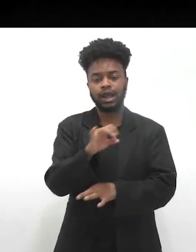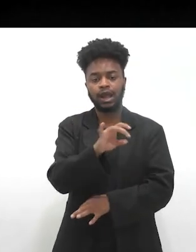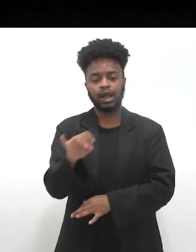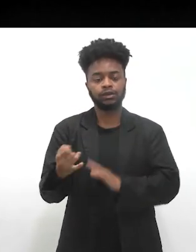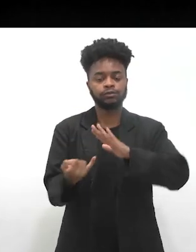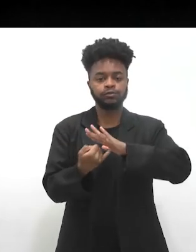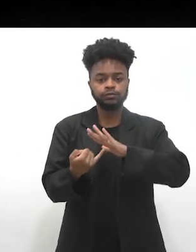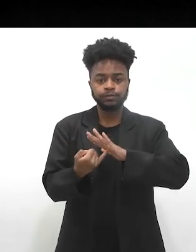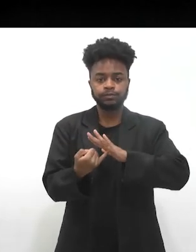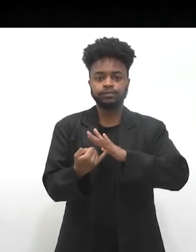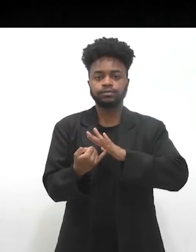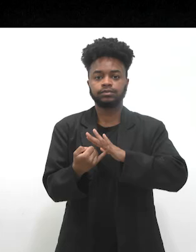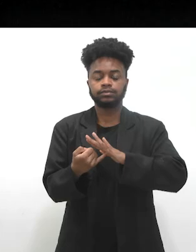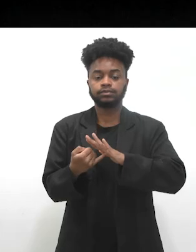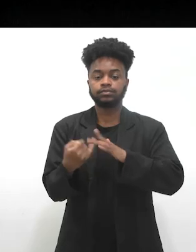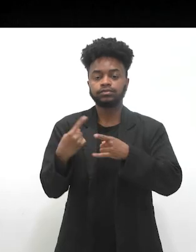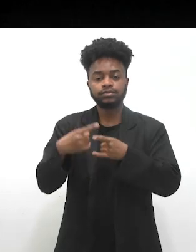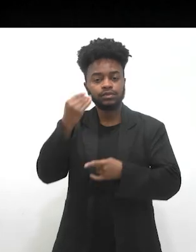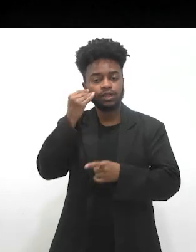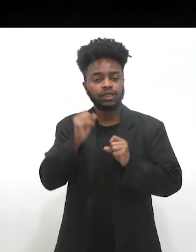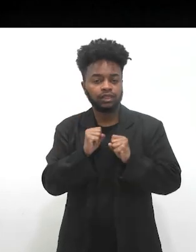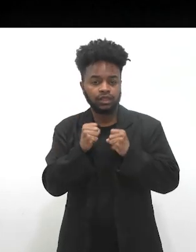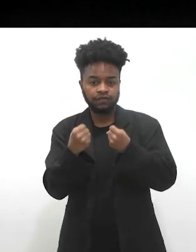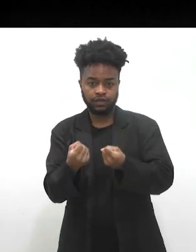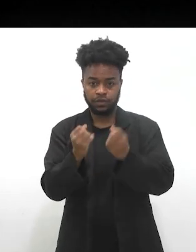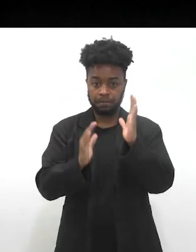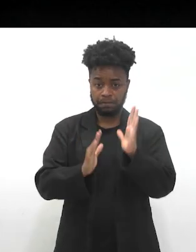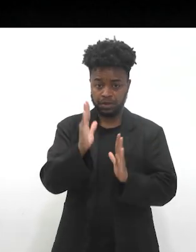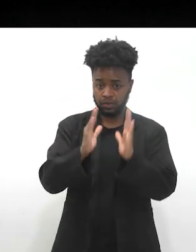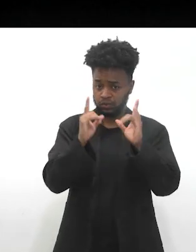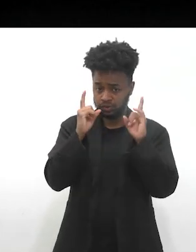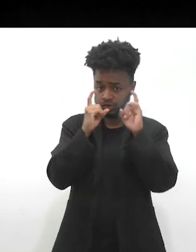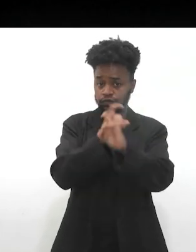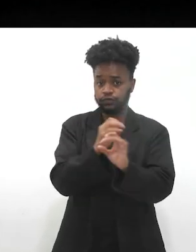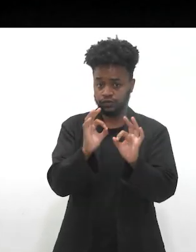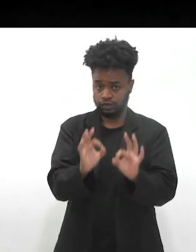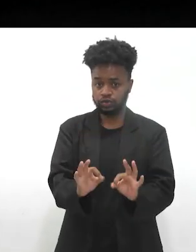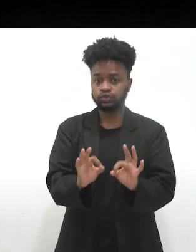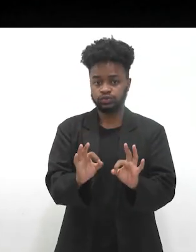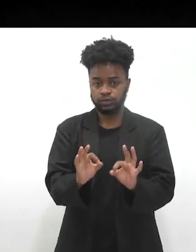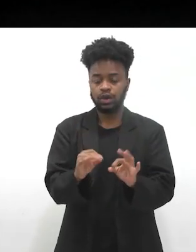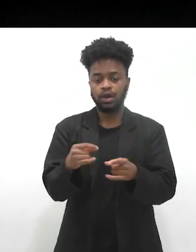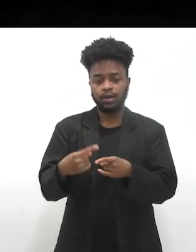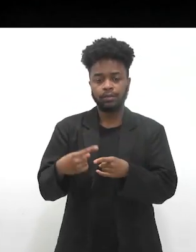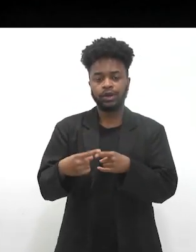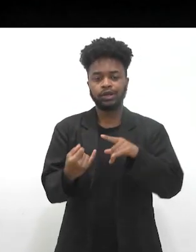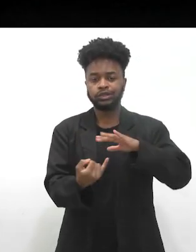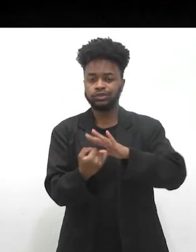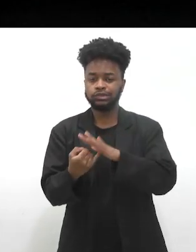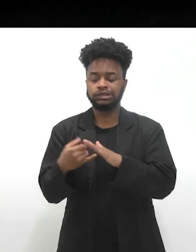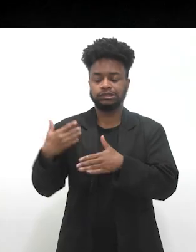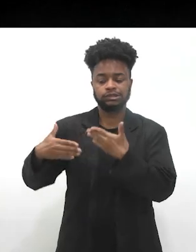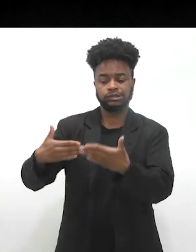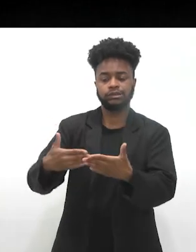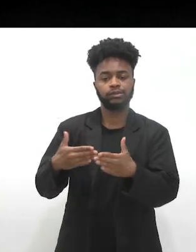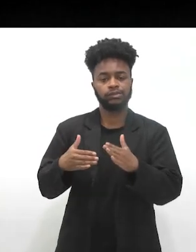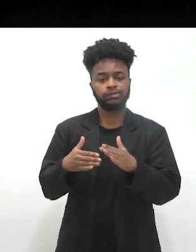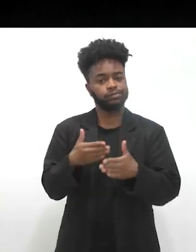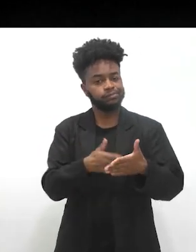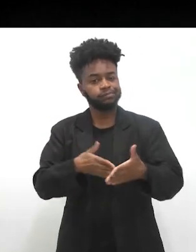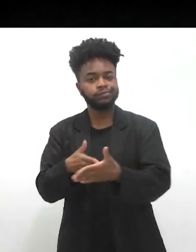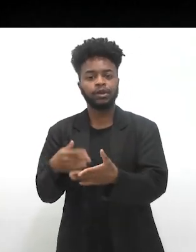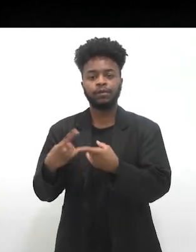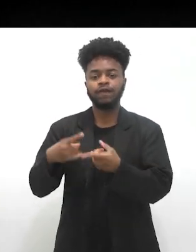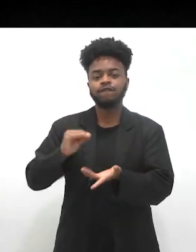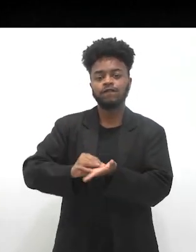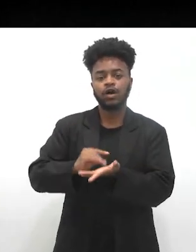das instituições de se defender em um momento de bastante complexidade para as nossas instituições, que era falta